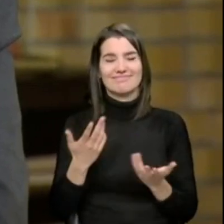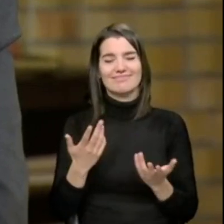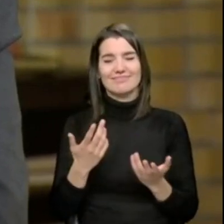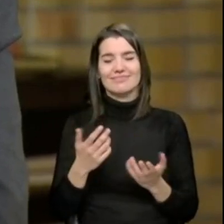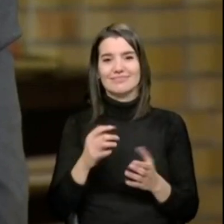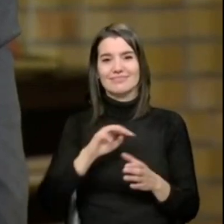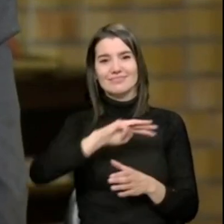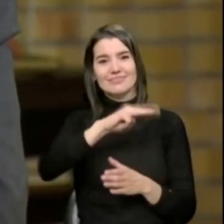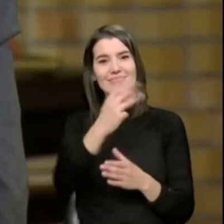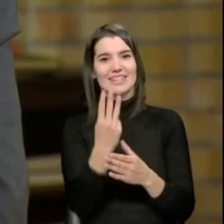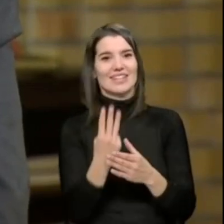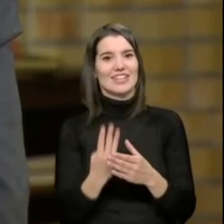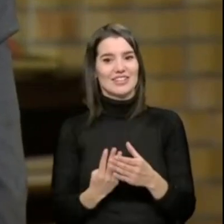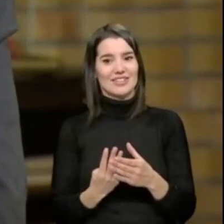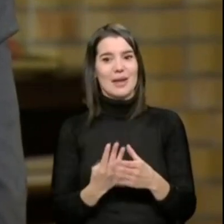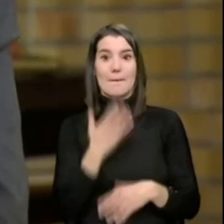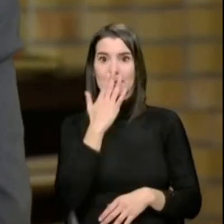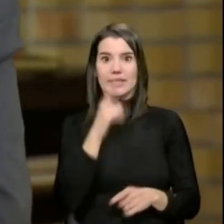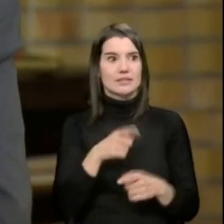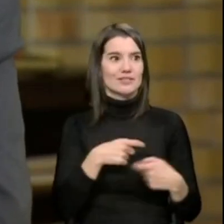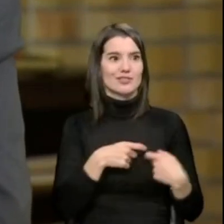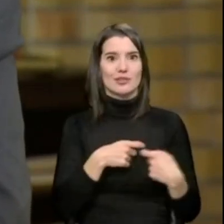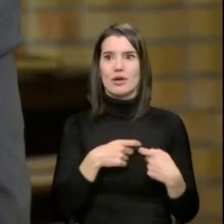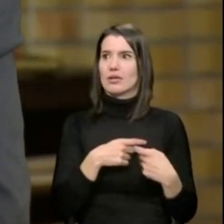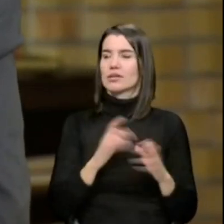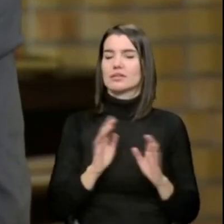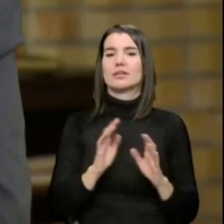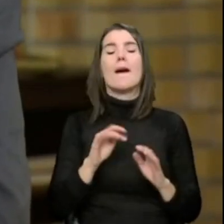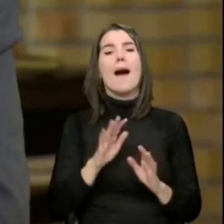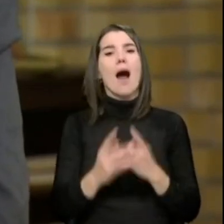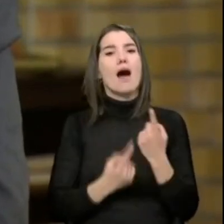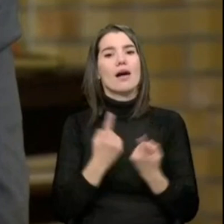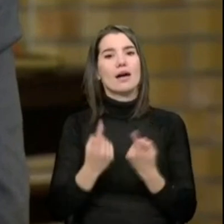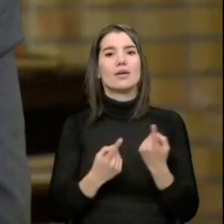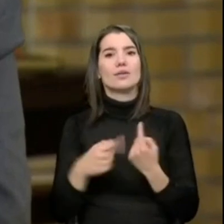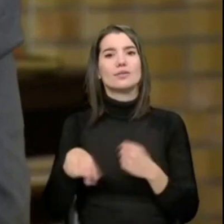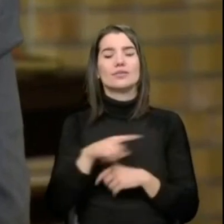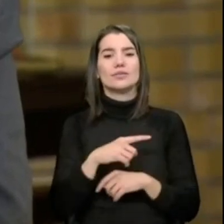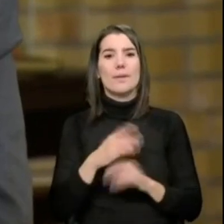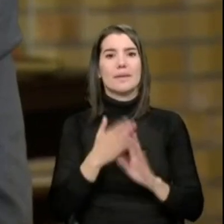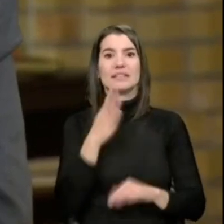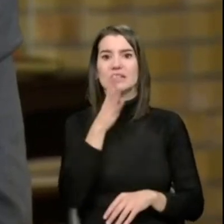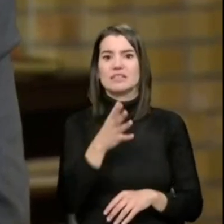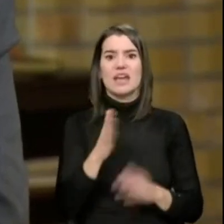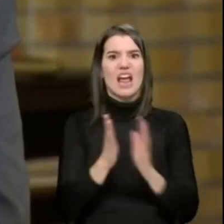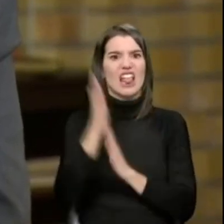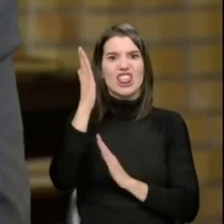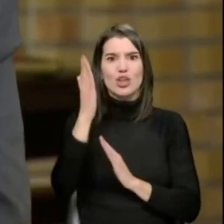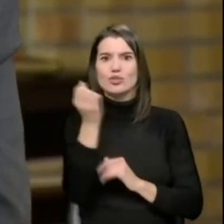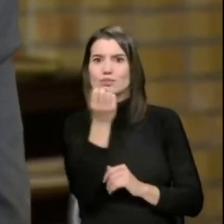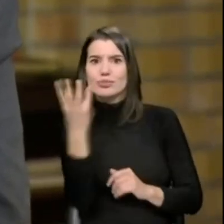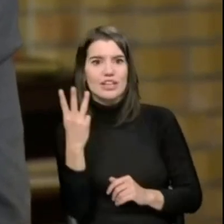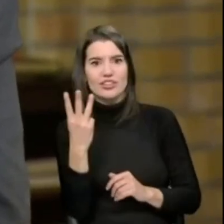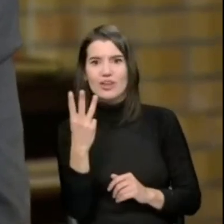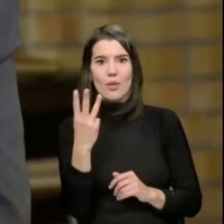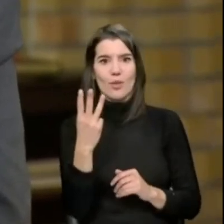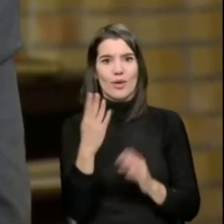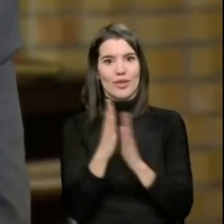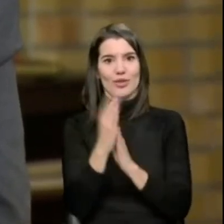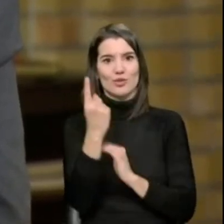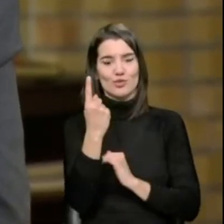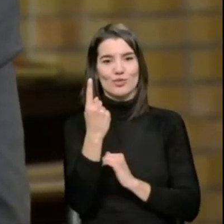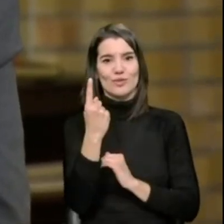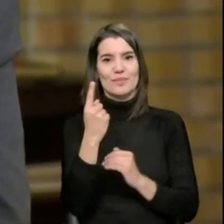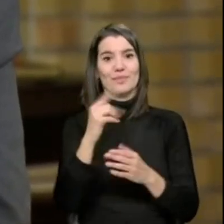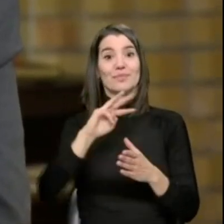E isto, que pode parecer escandaloso, mas que alguns apressam-se a dizer são três deuses, não são três deuses, é um só Deus, mas a